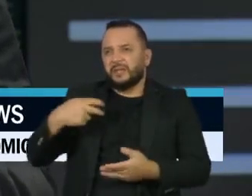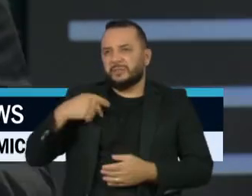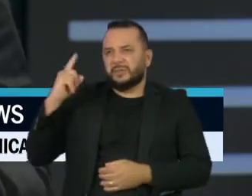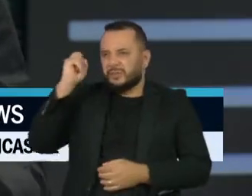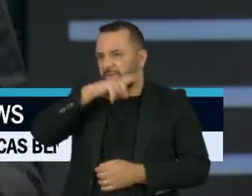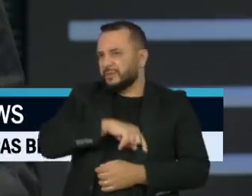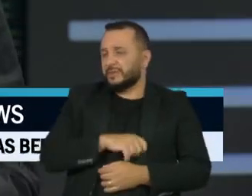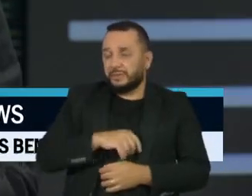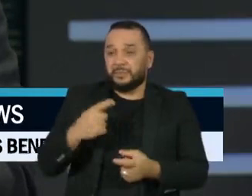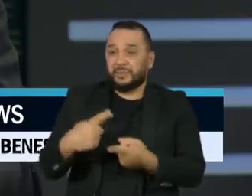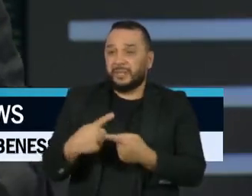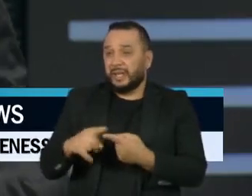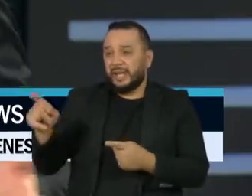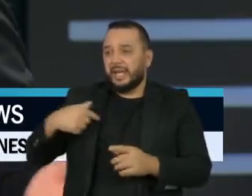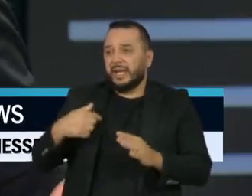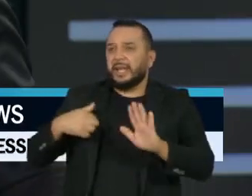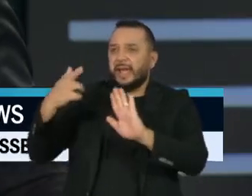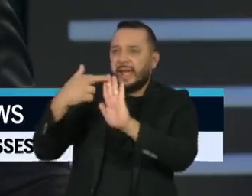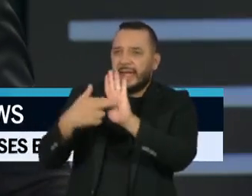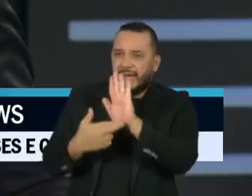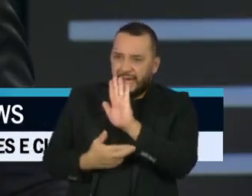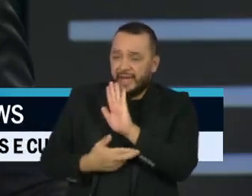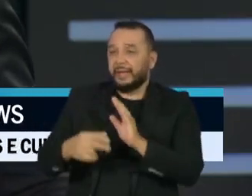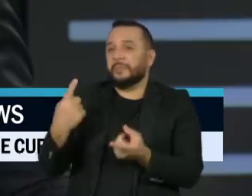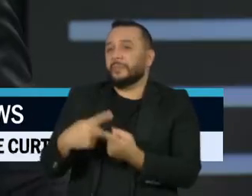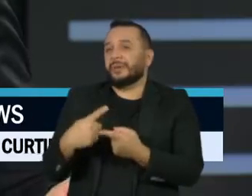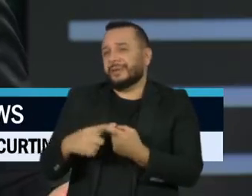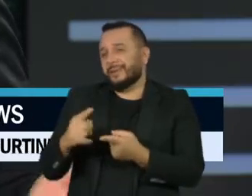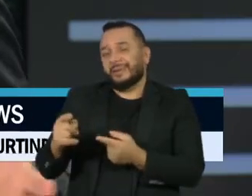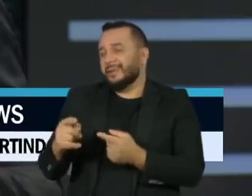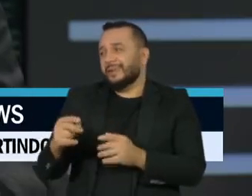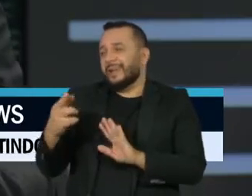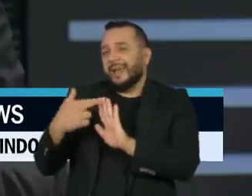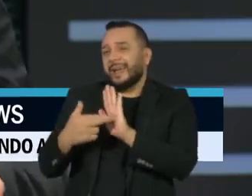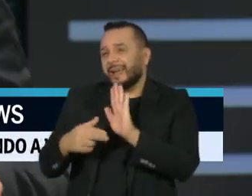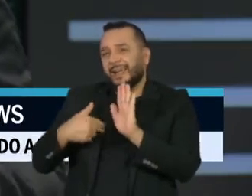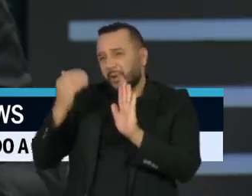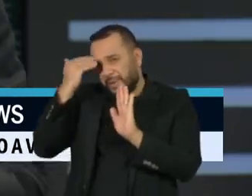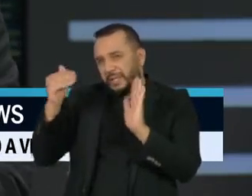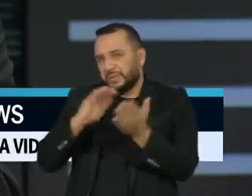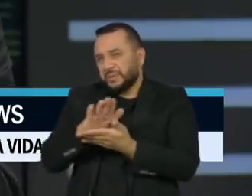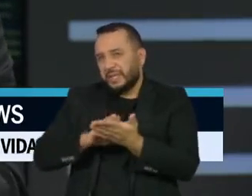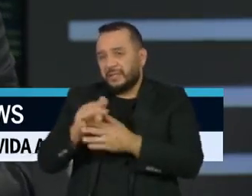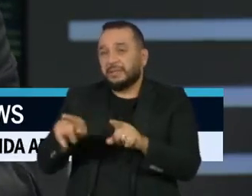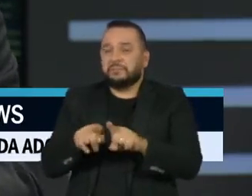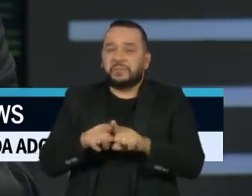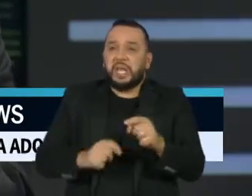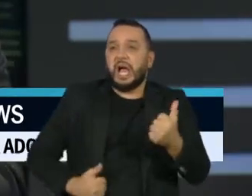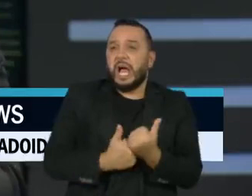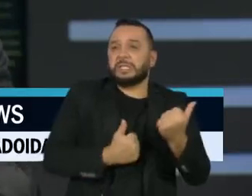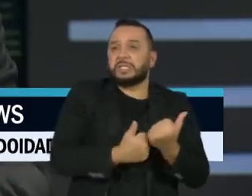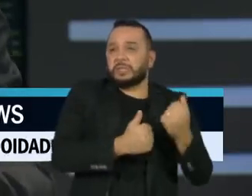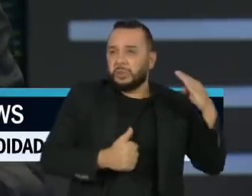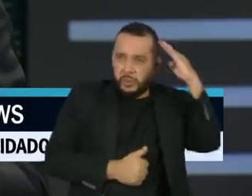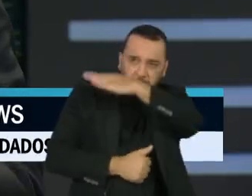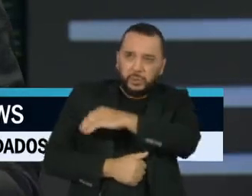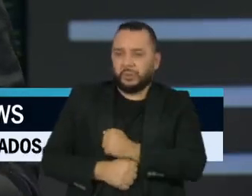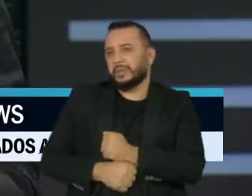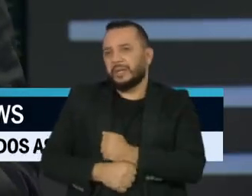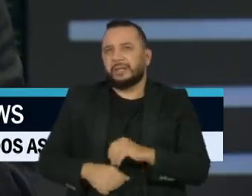na verdade, como um assessor do presidente da República, porque isso causar toda aquela celeuma, todo esse furor,